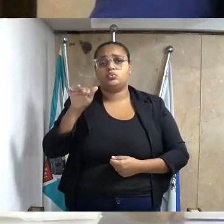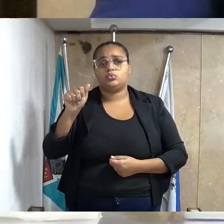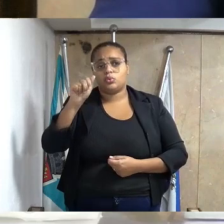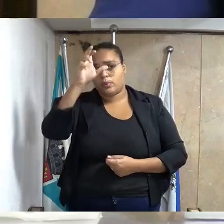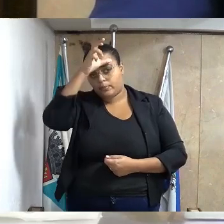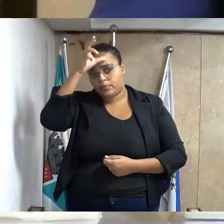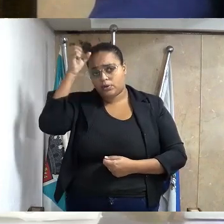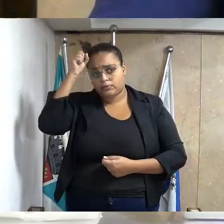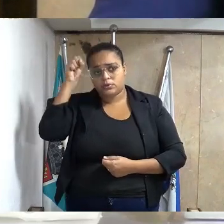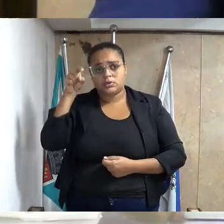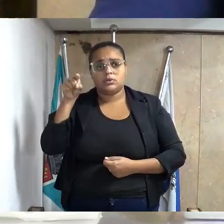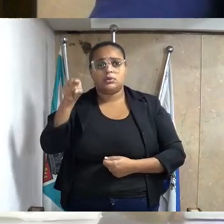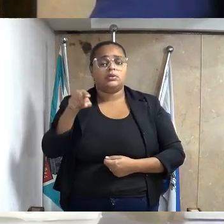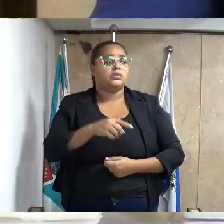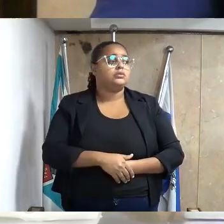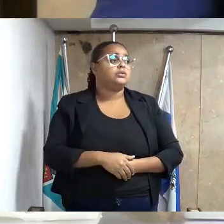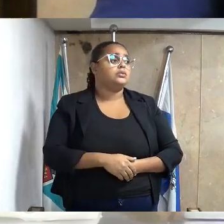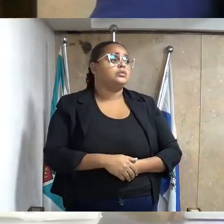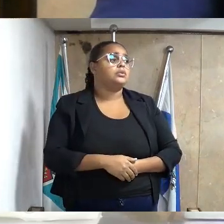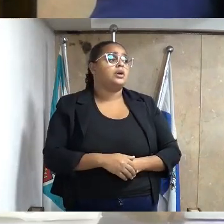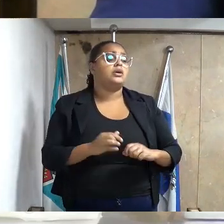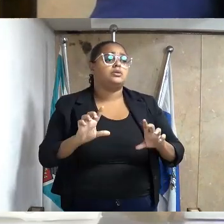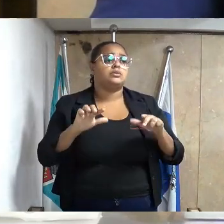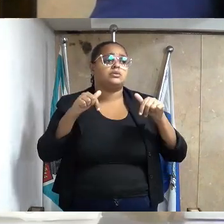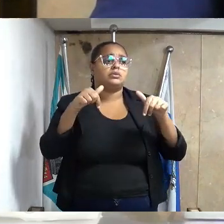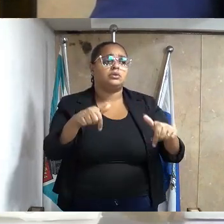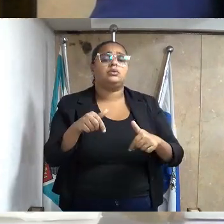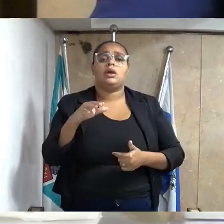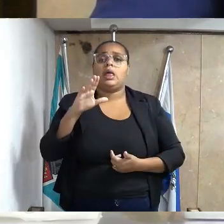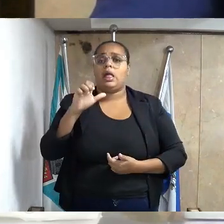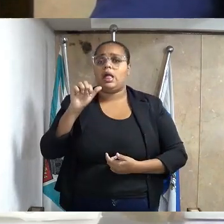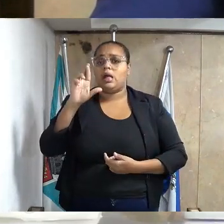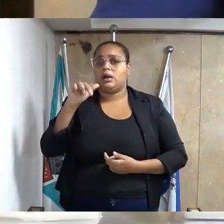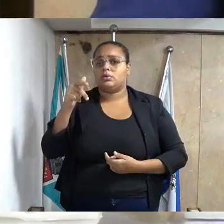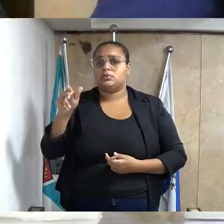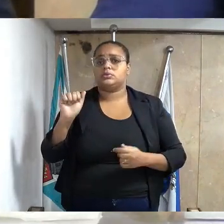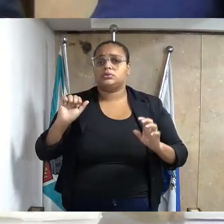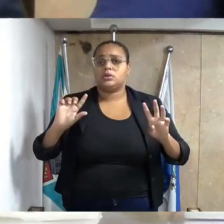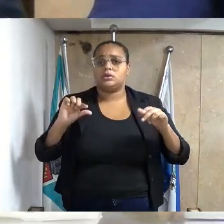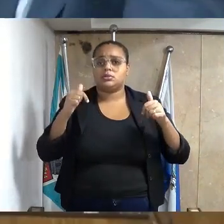prefeito municipal em exercício à época dos fatos.